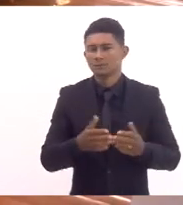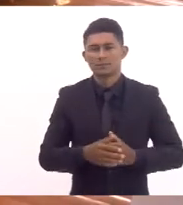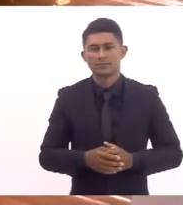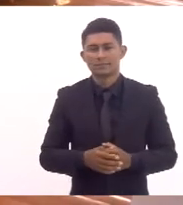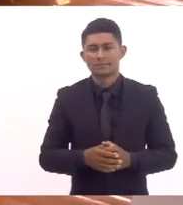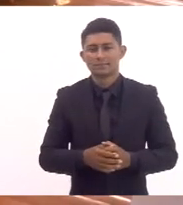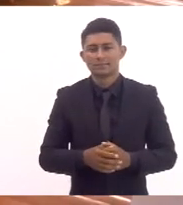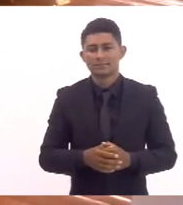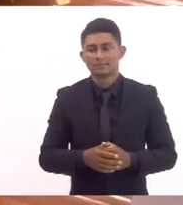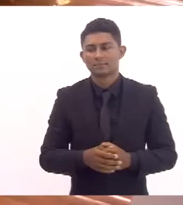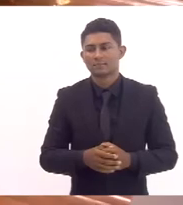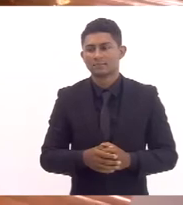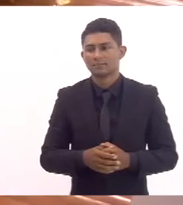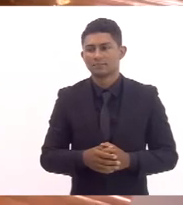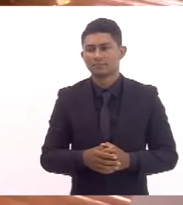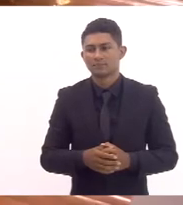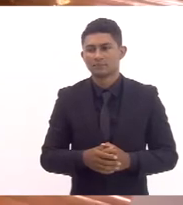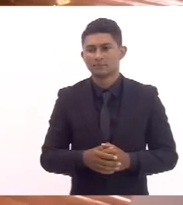então